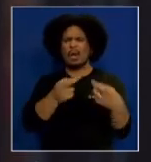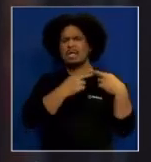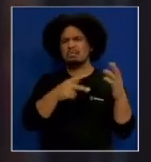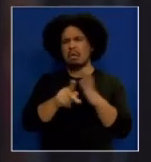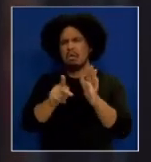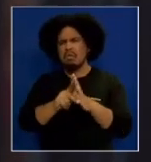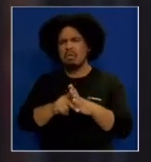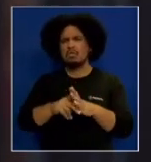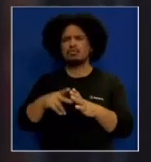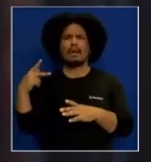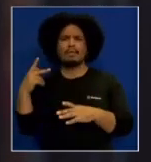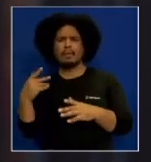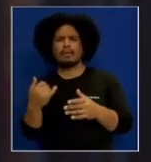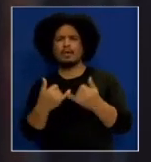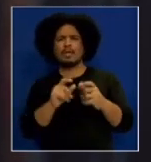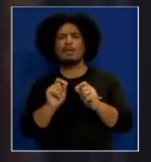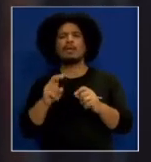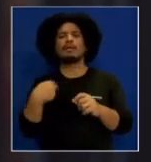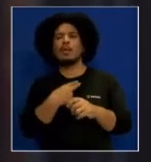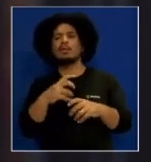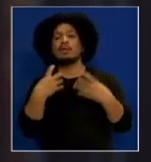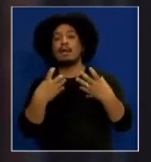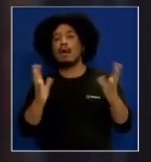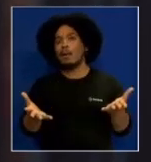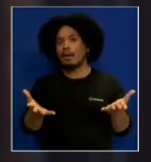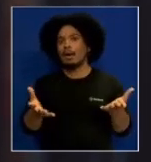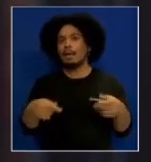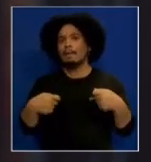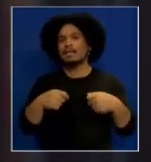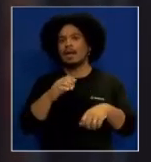queremos nesse pós-guerra precisamos falar mais sobre isso